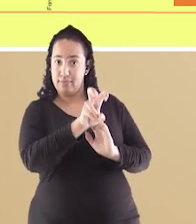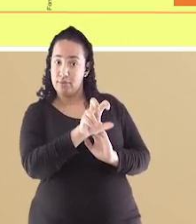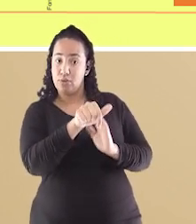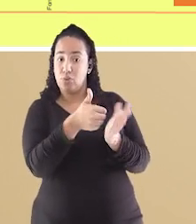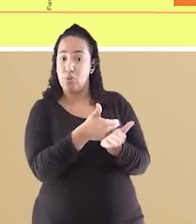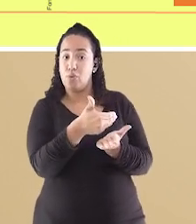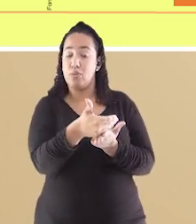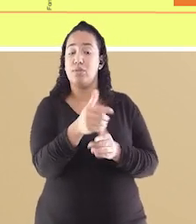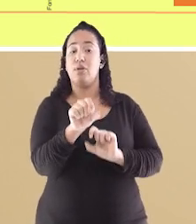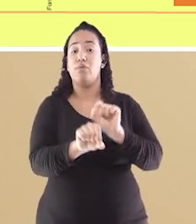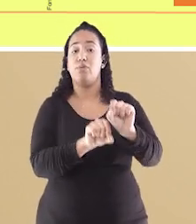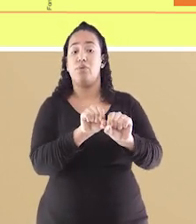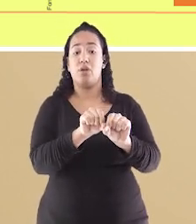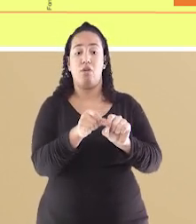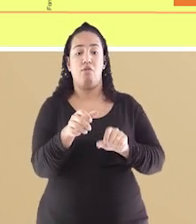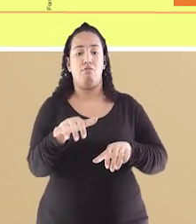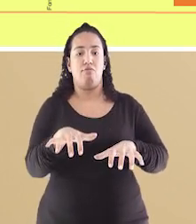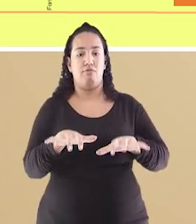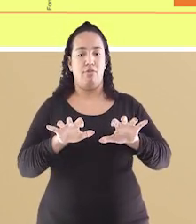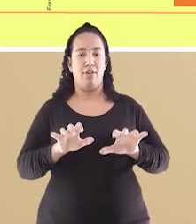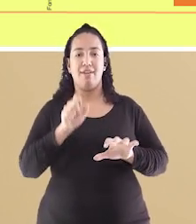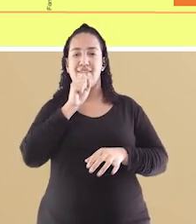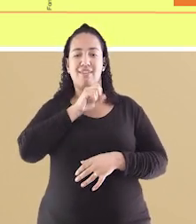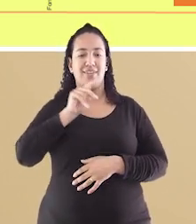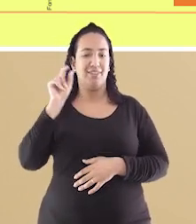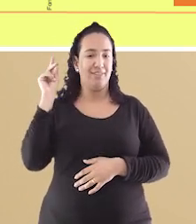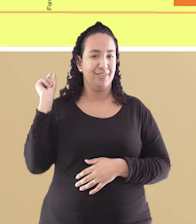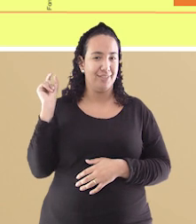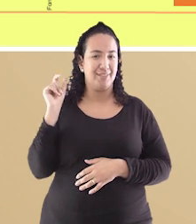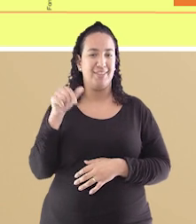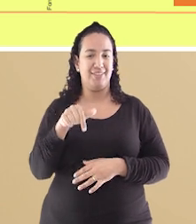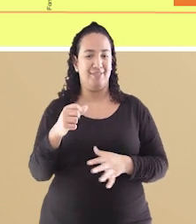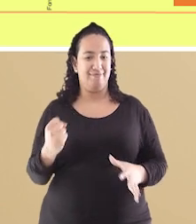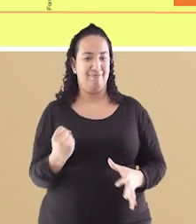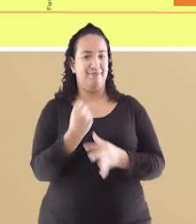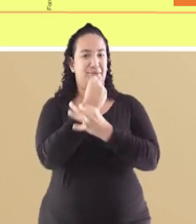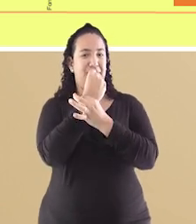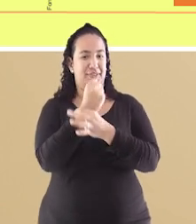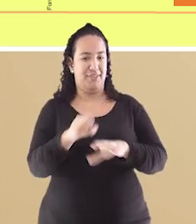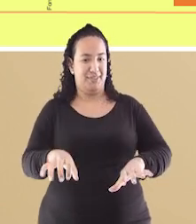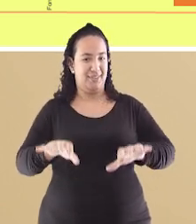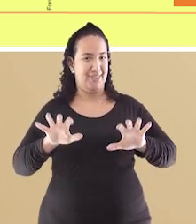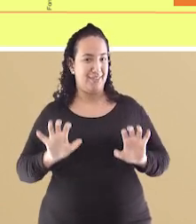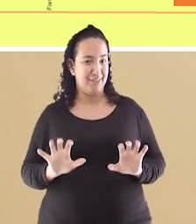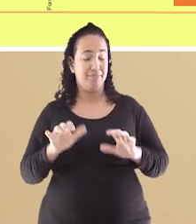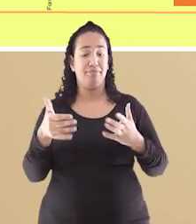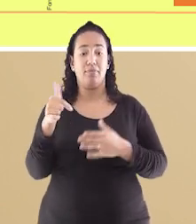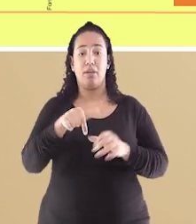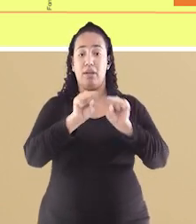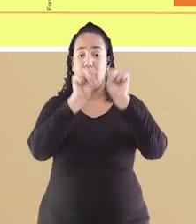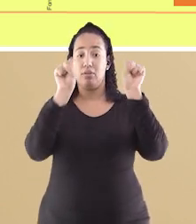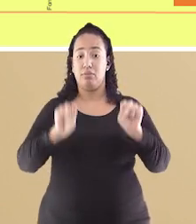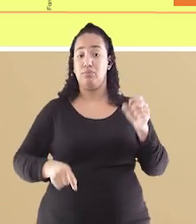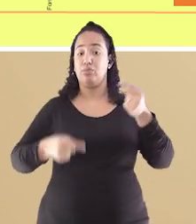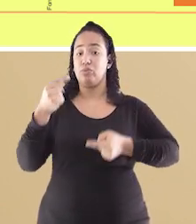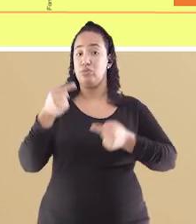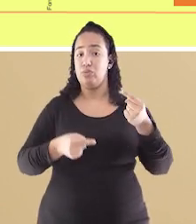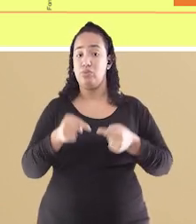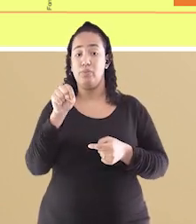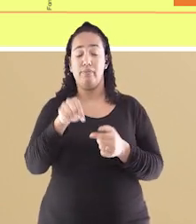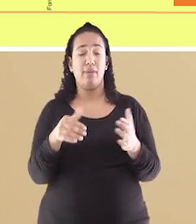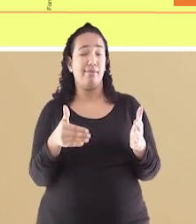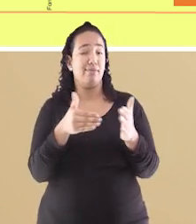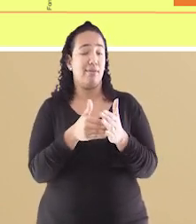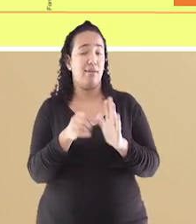antigo regime. Talvez vocês o conheçam por absolutismo monárquico, que foi um sistema político que durou até